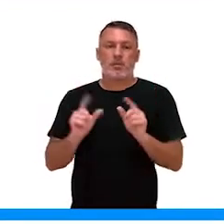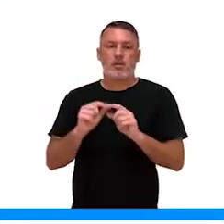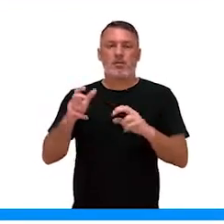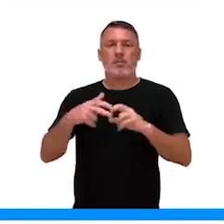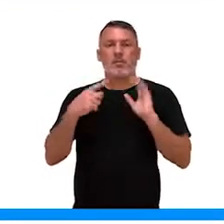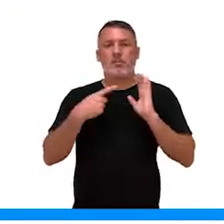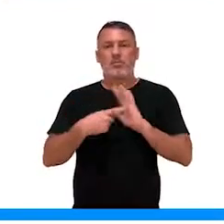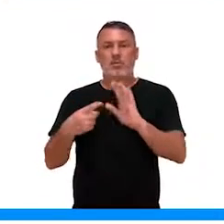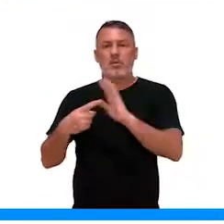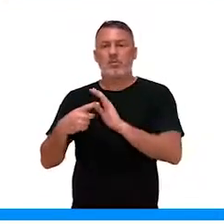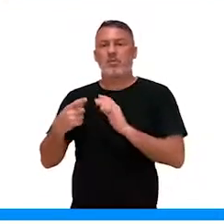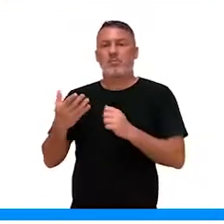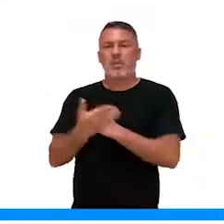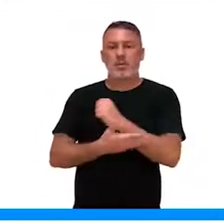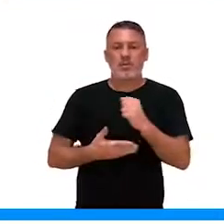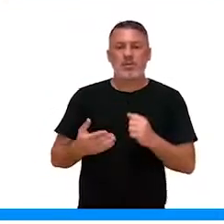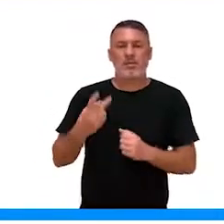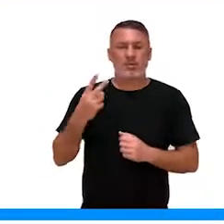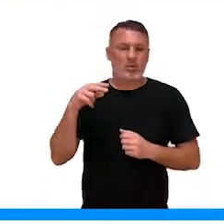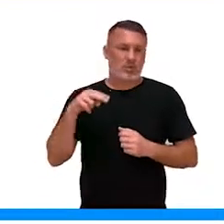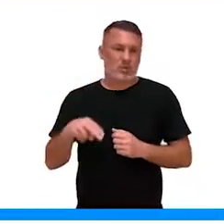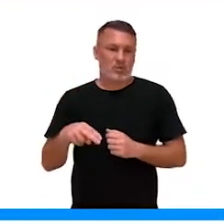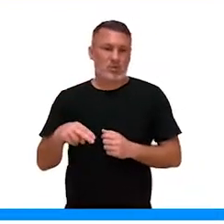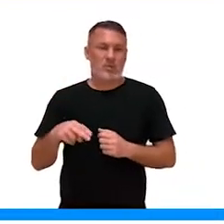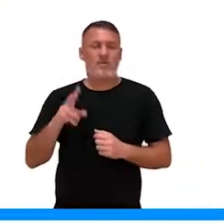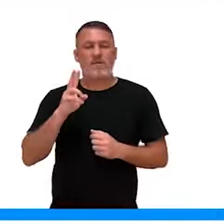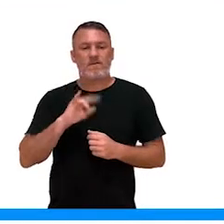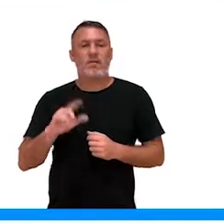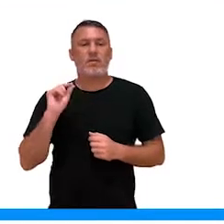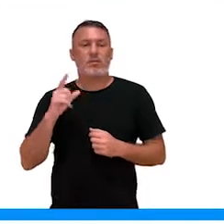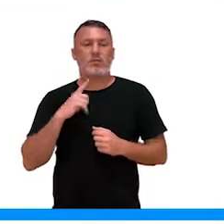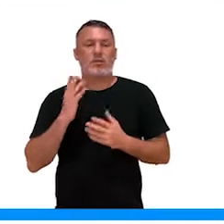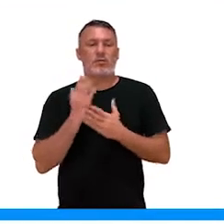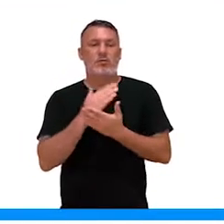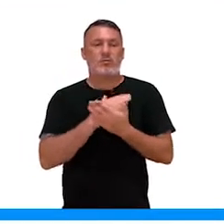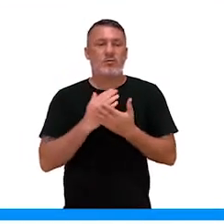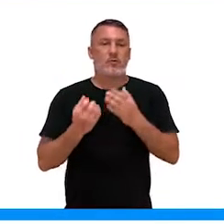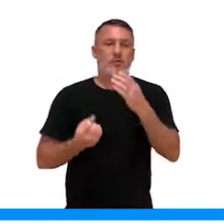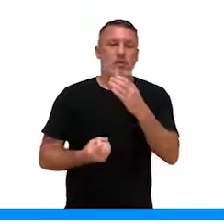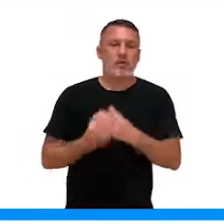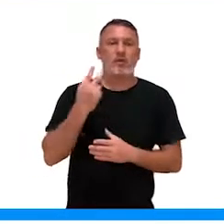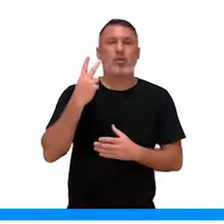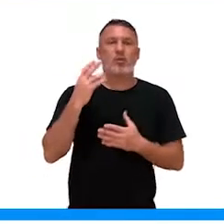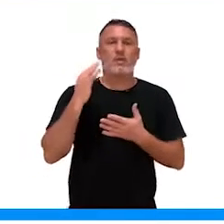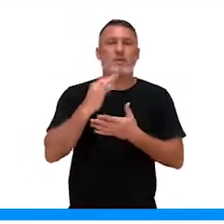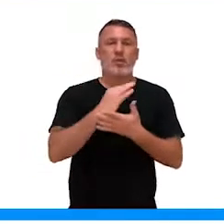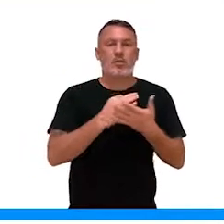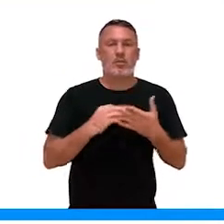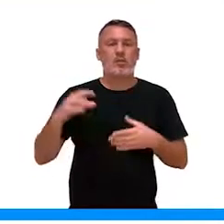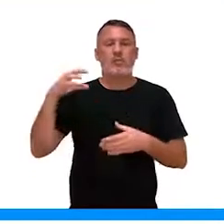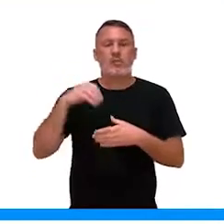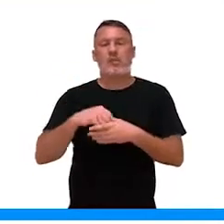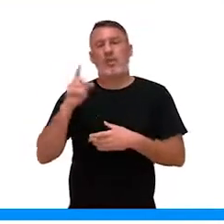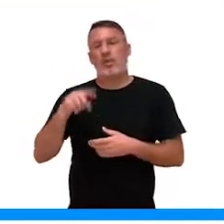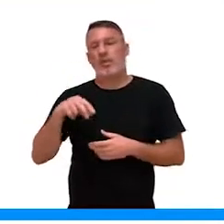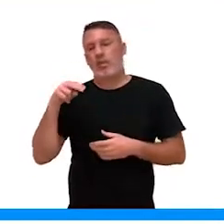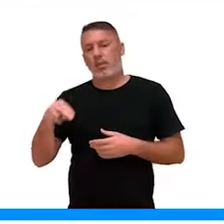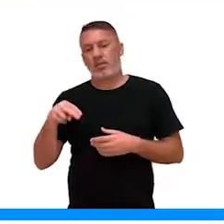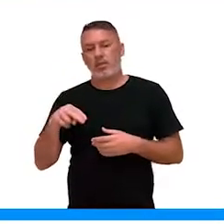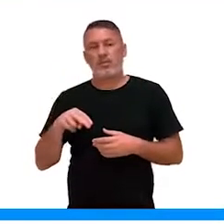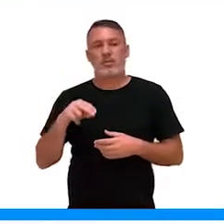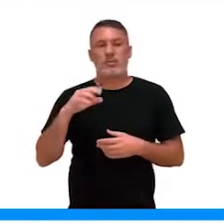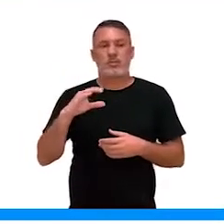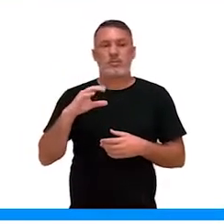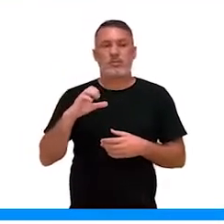reducional. Então, lá no espermatócito primário, que ele era 2N, ele vai se dividir formando 2 células que